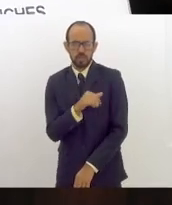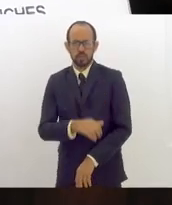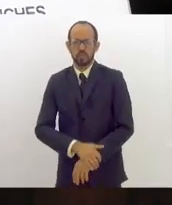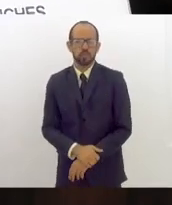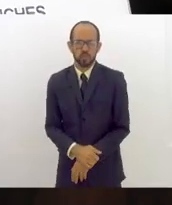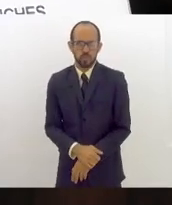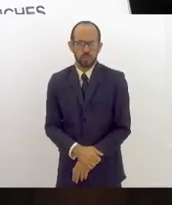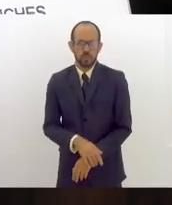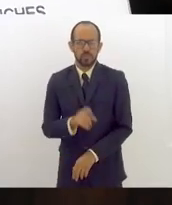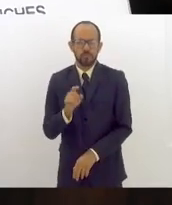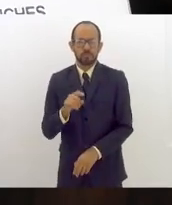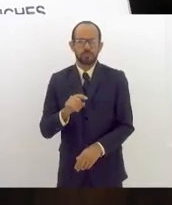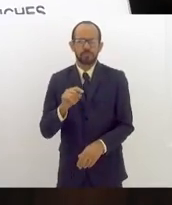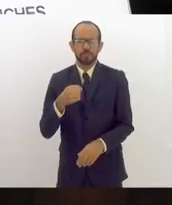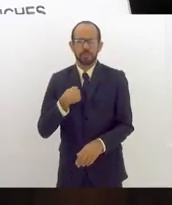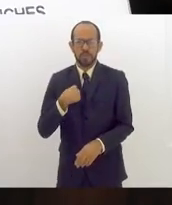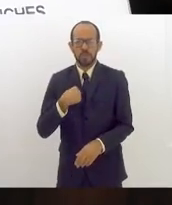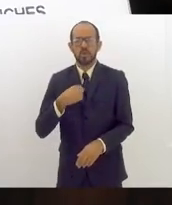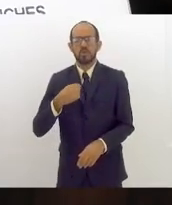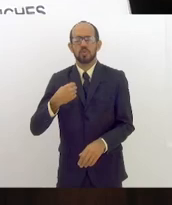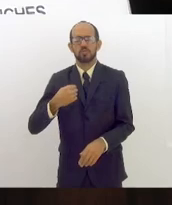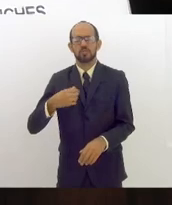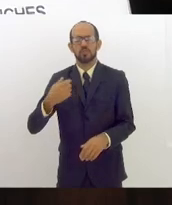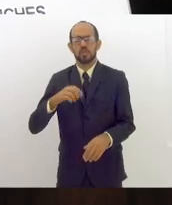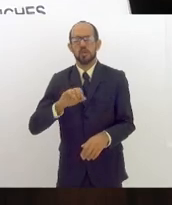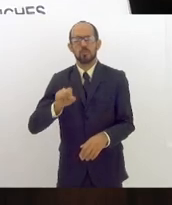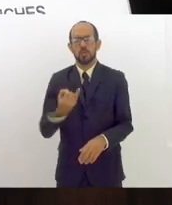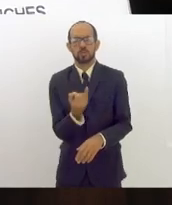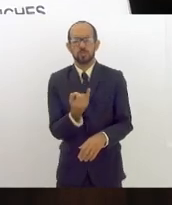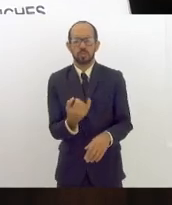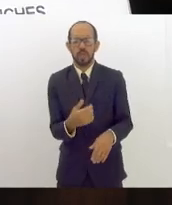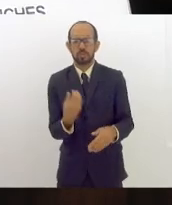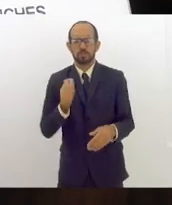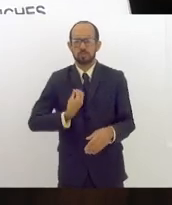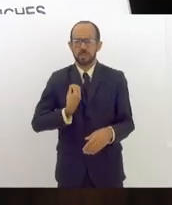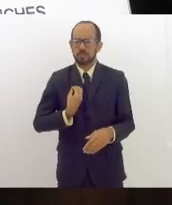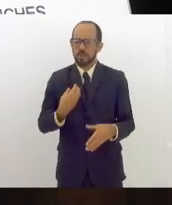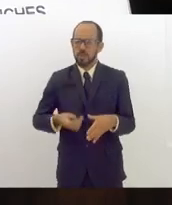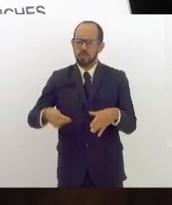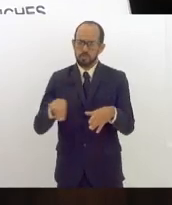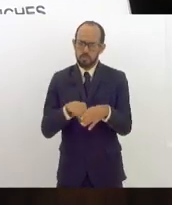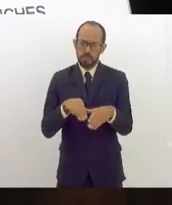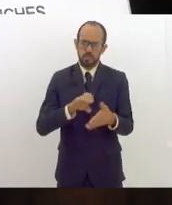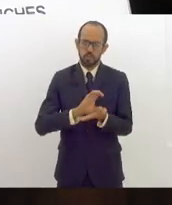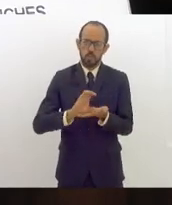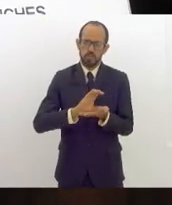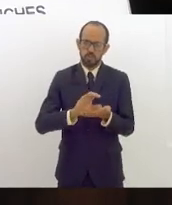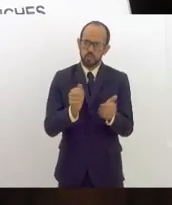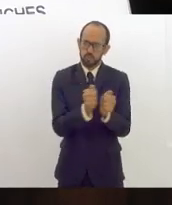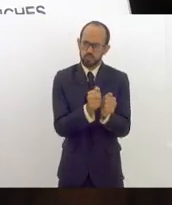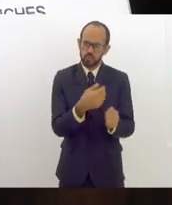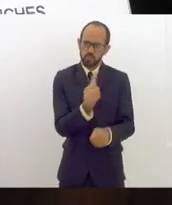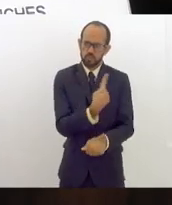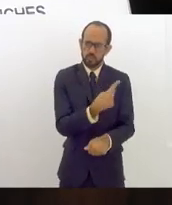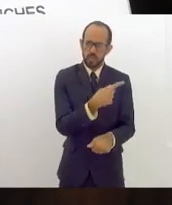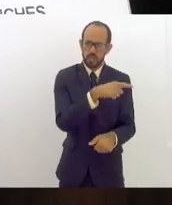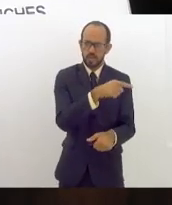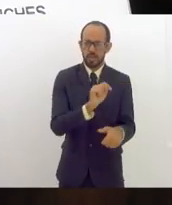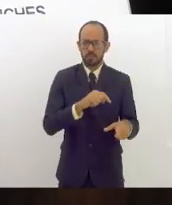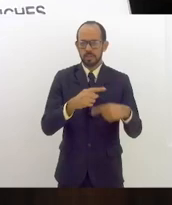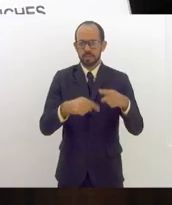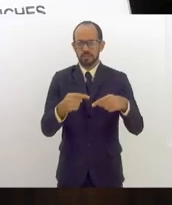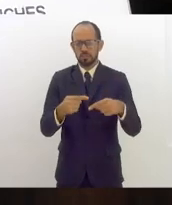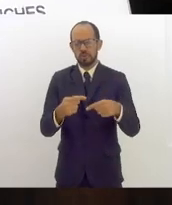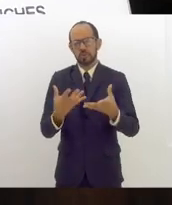cujo conselho eu tive a oportunidade de integrar na sua primeira gestão enfim depois me retirei para para assumir o papel